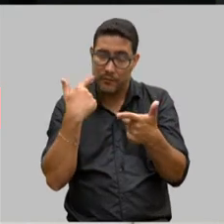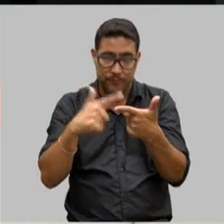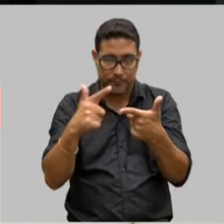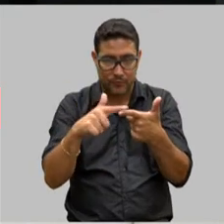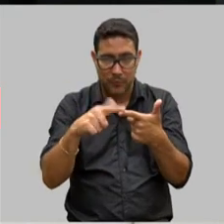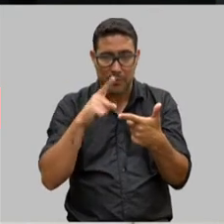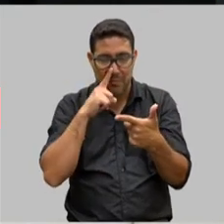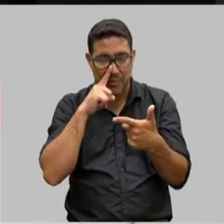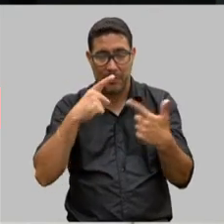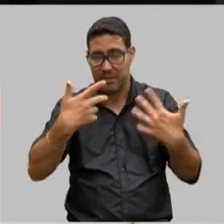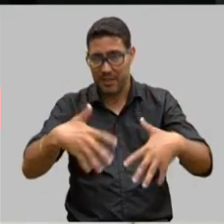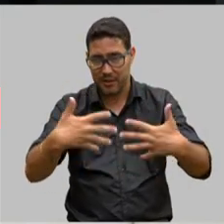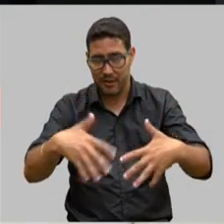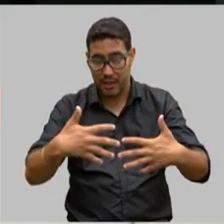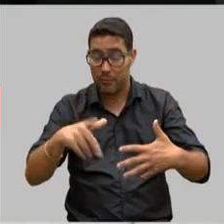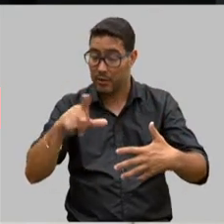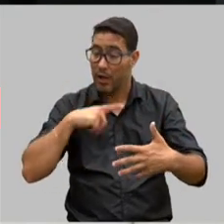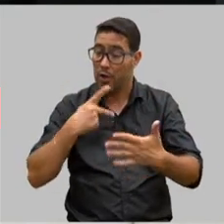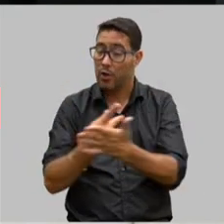estão aumentando.